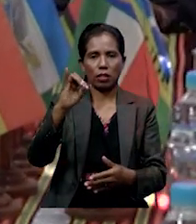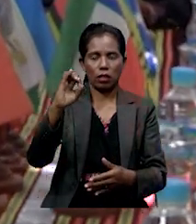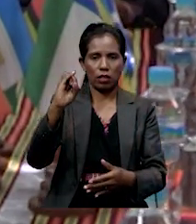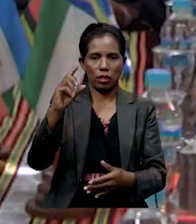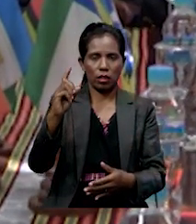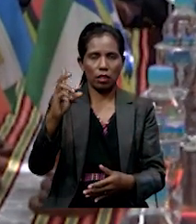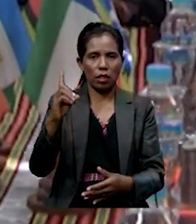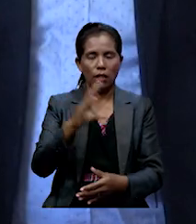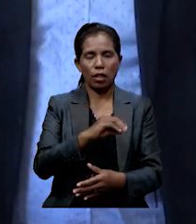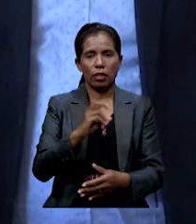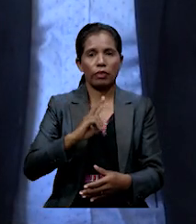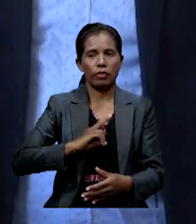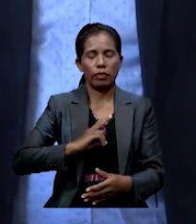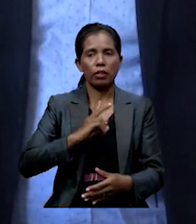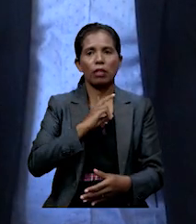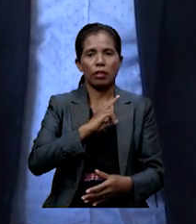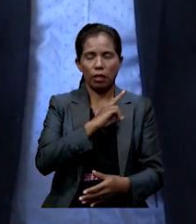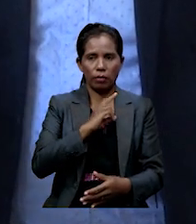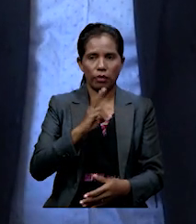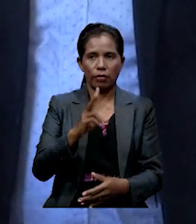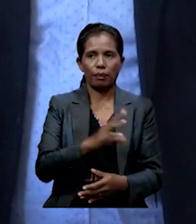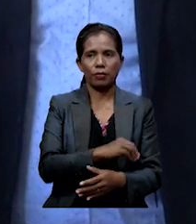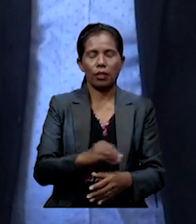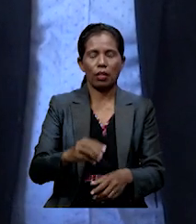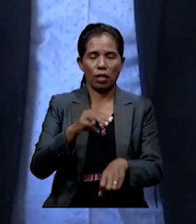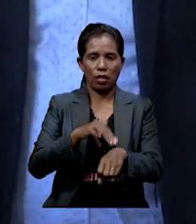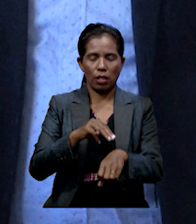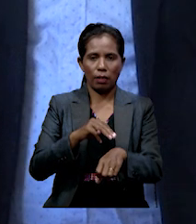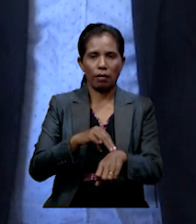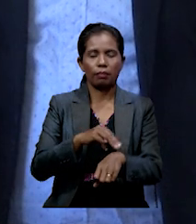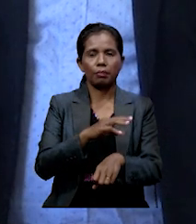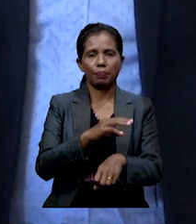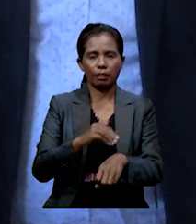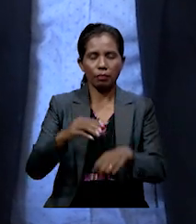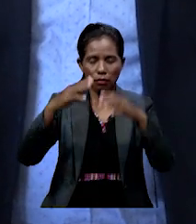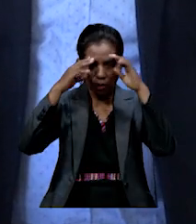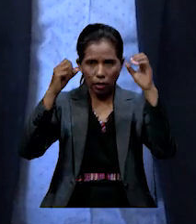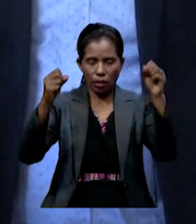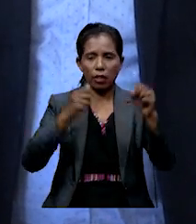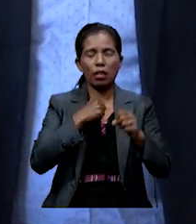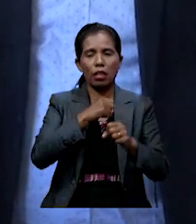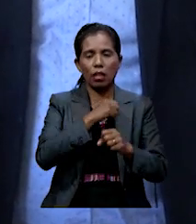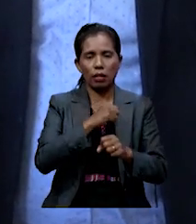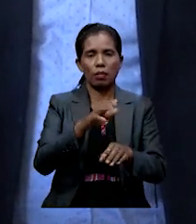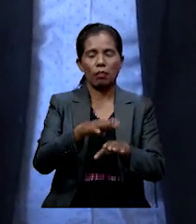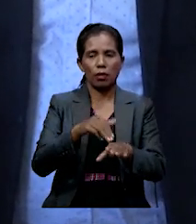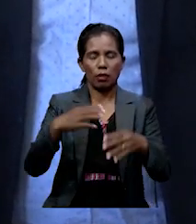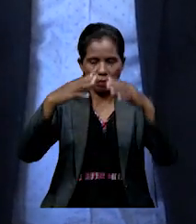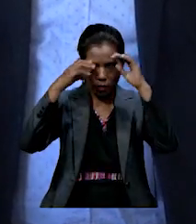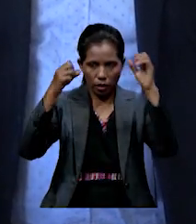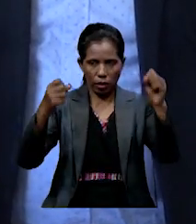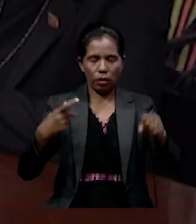Silva, SDB. Presidente da comissão organizadora, Padre Guilhermino da Silva, HTT, além de comissão convida presidente do Parlamento